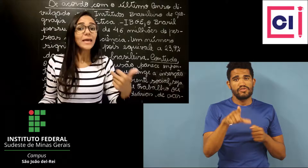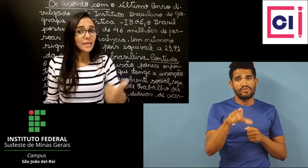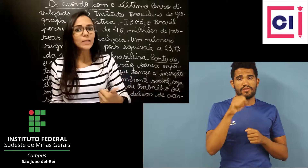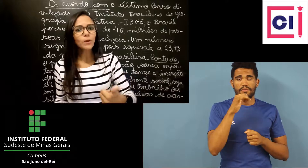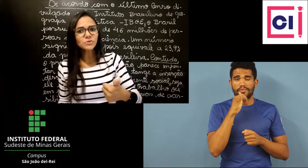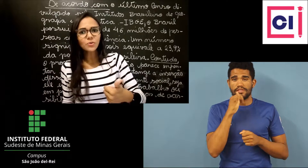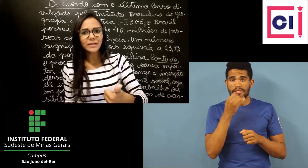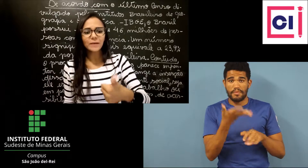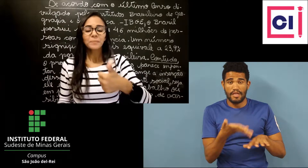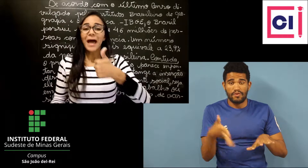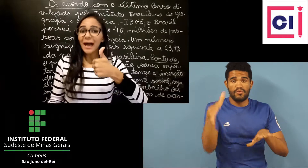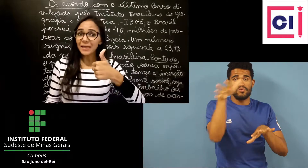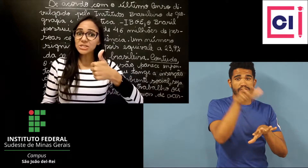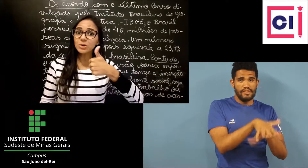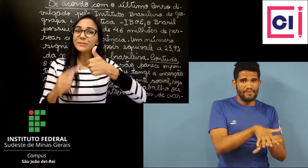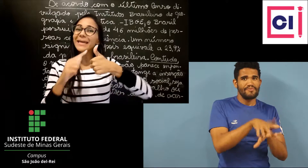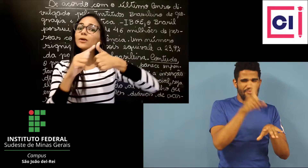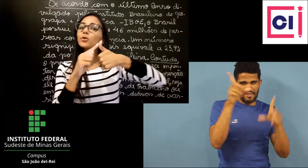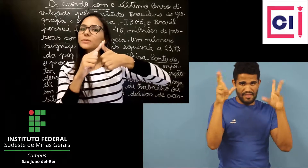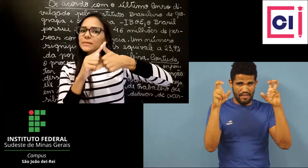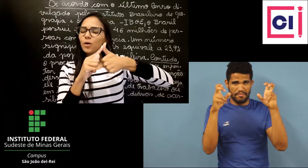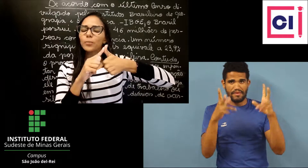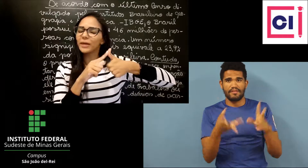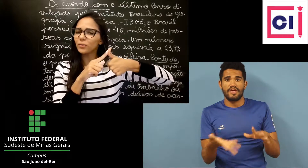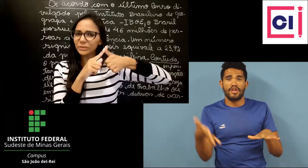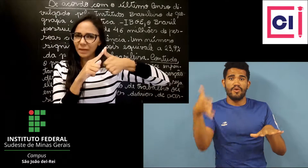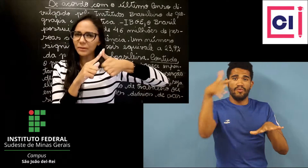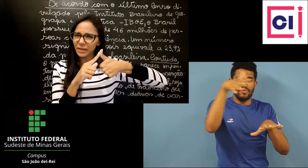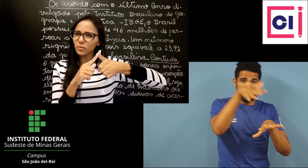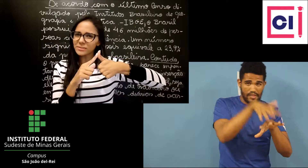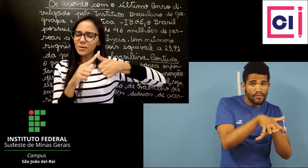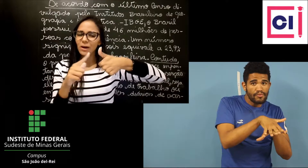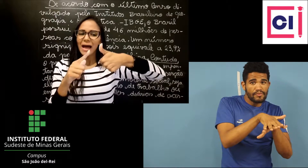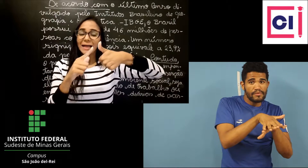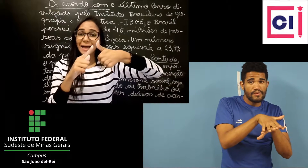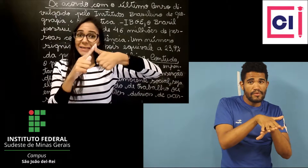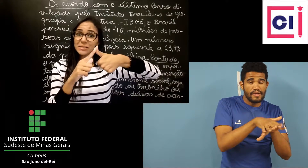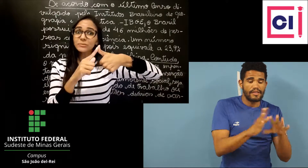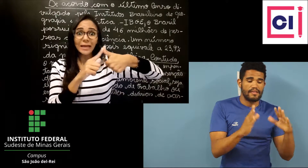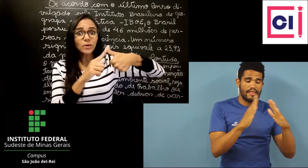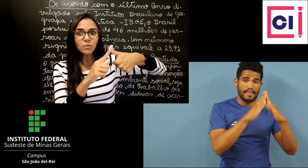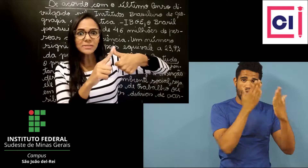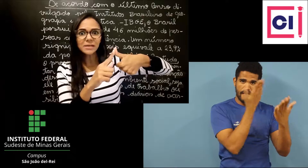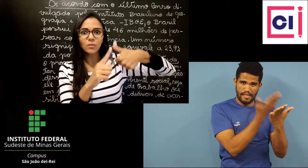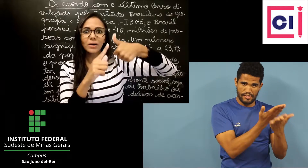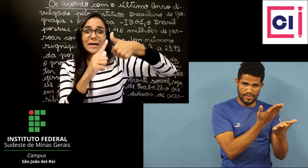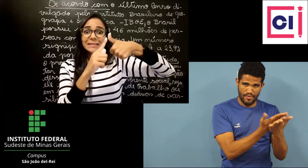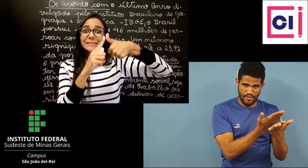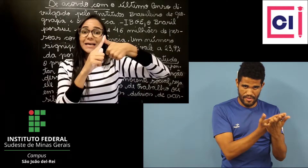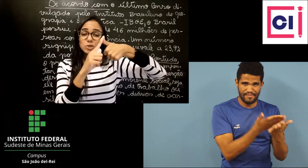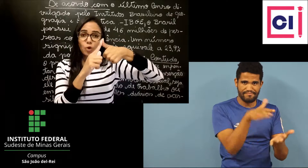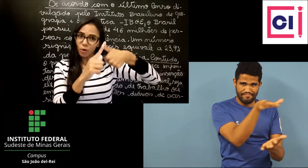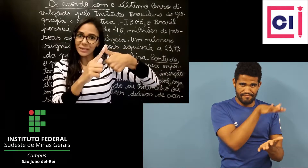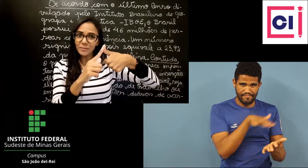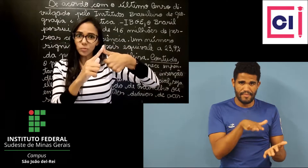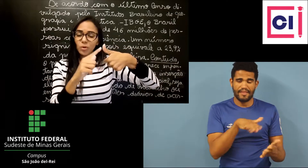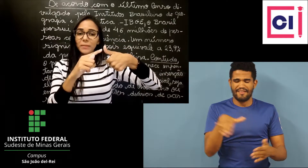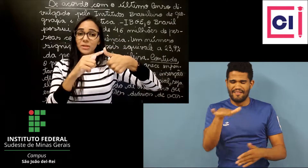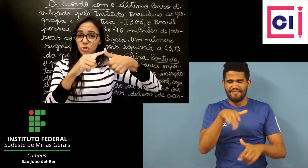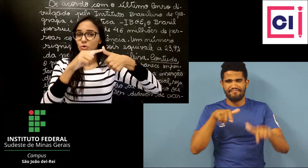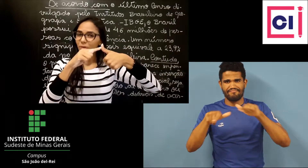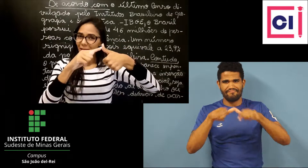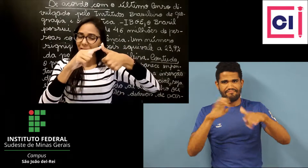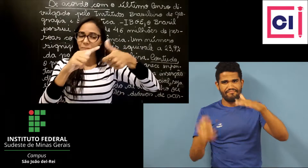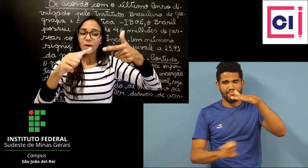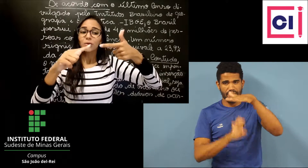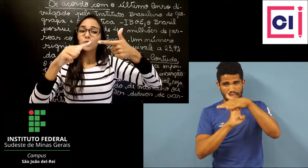todos. Então eu escolhi a questão da inclusão, porque o tema não é inclusão, a questão da inclusão na escola, no